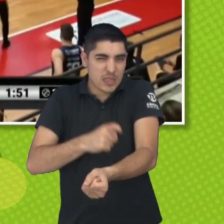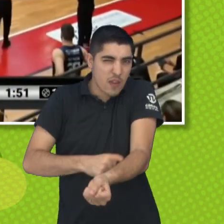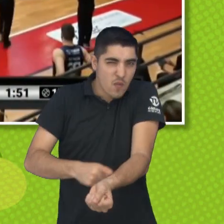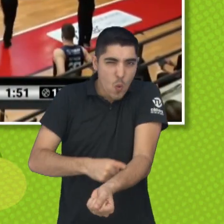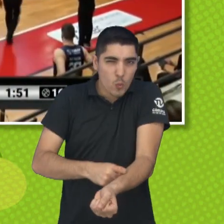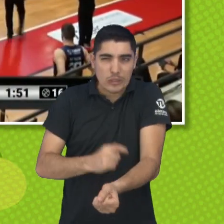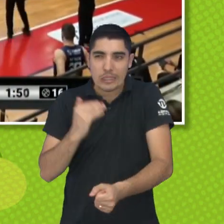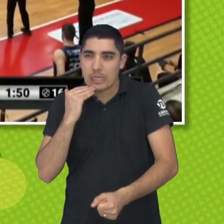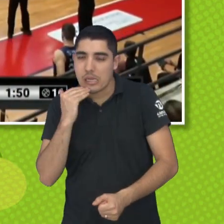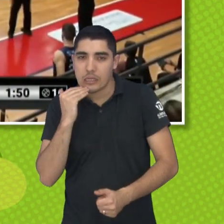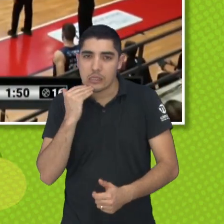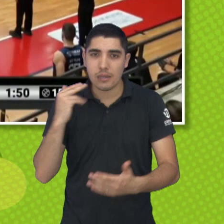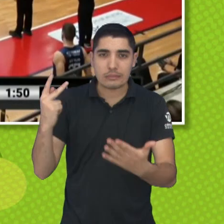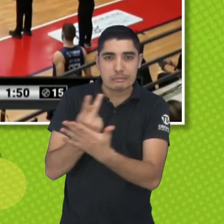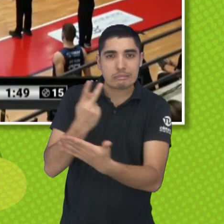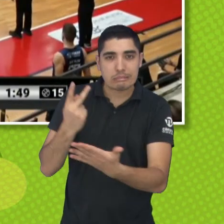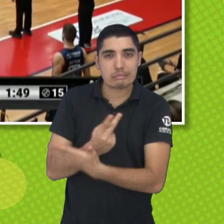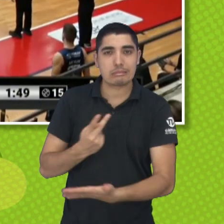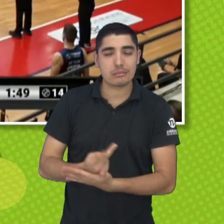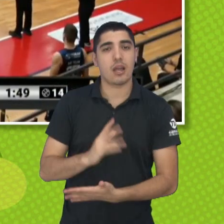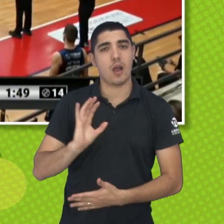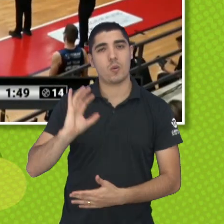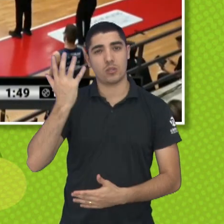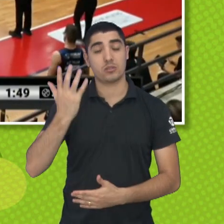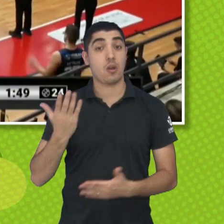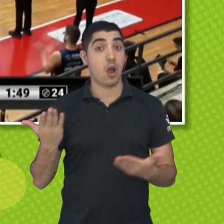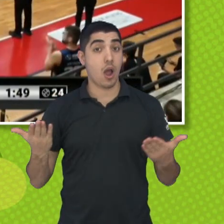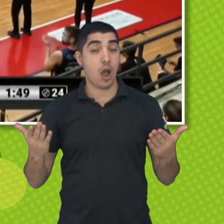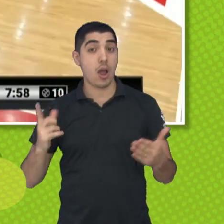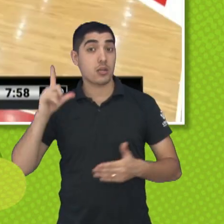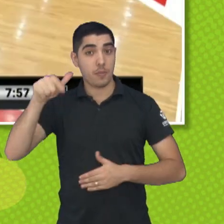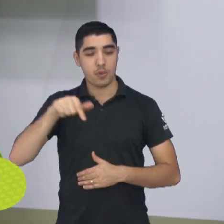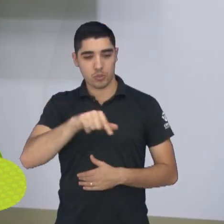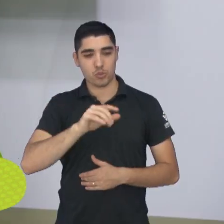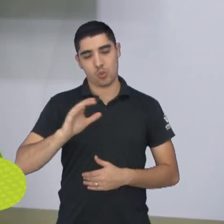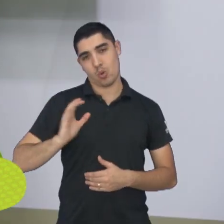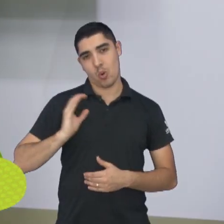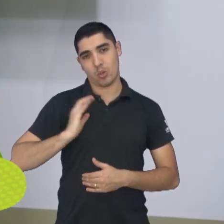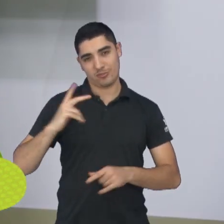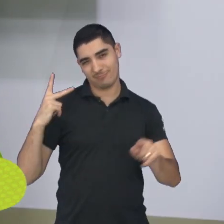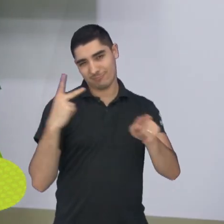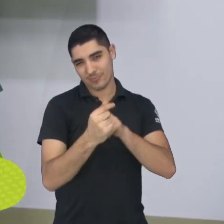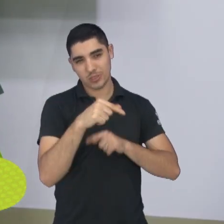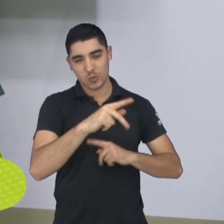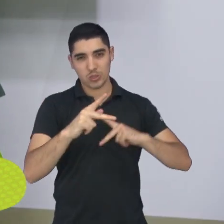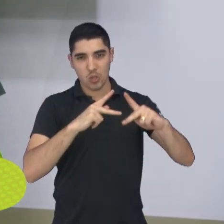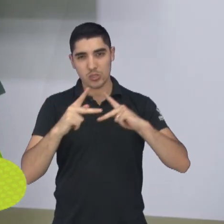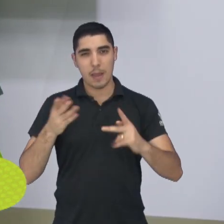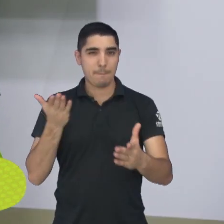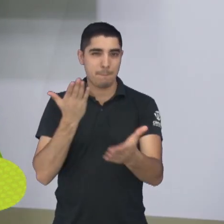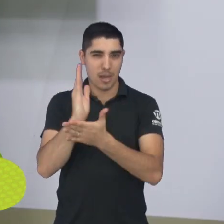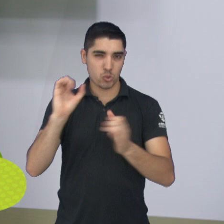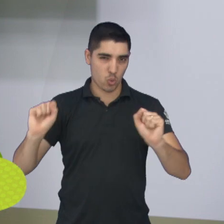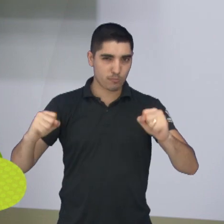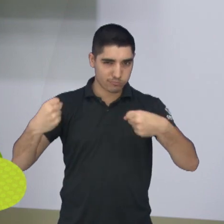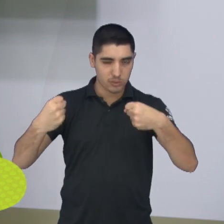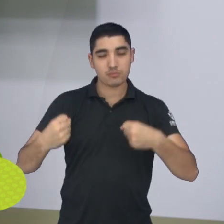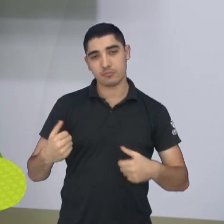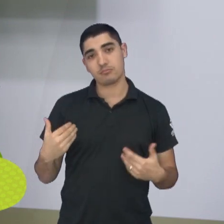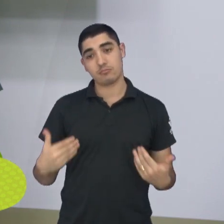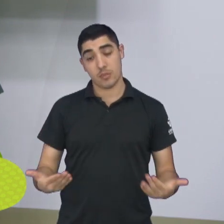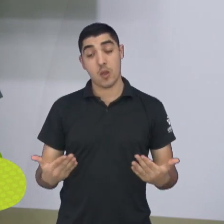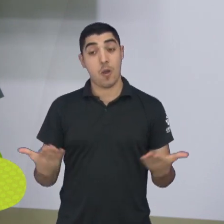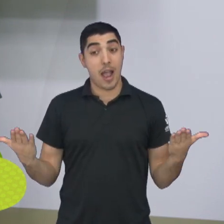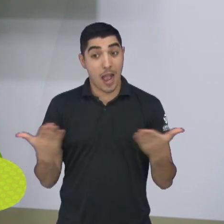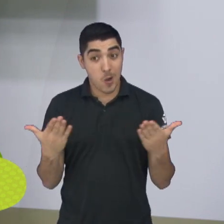muitos erros, e aí os dois times foram para os playoffs, o Corinthians acabou passando no Campeonato Paulista, então acho que é uma vingança